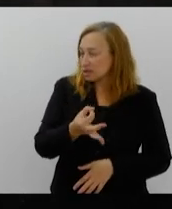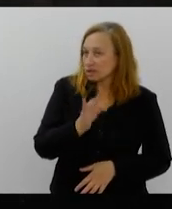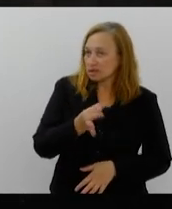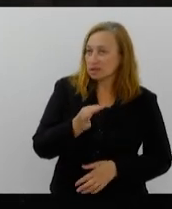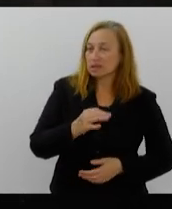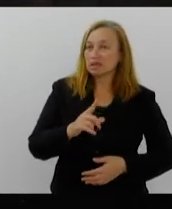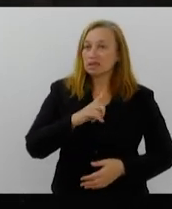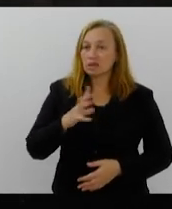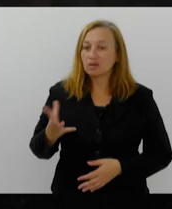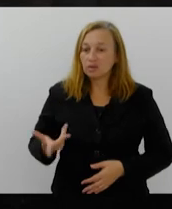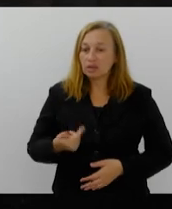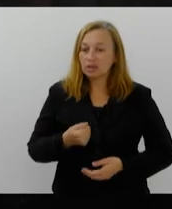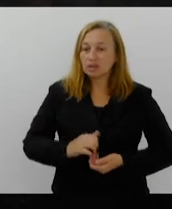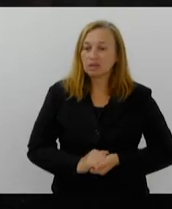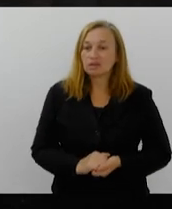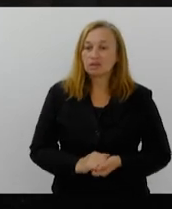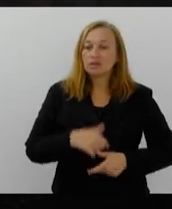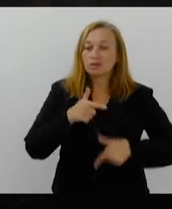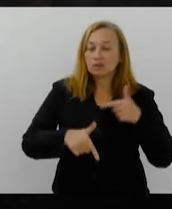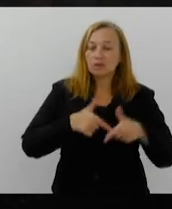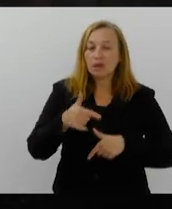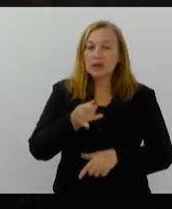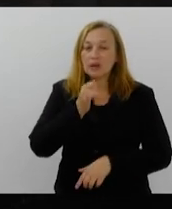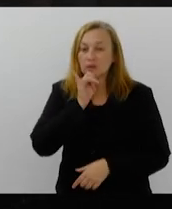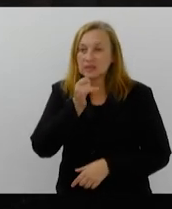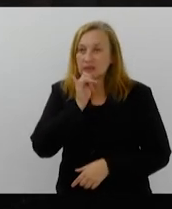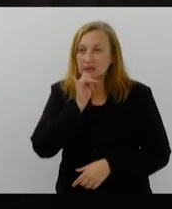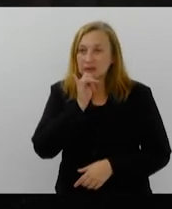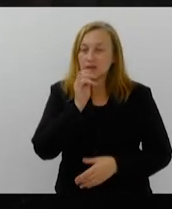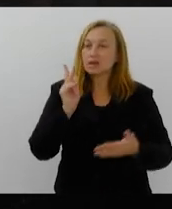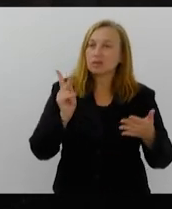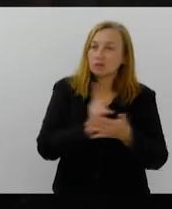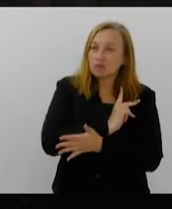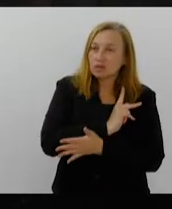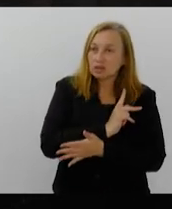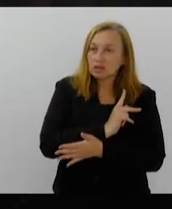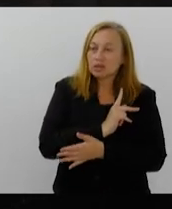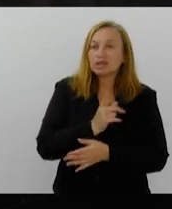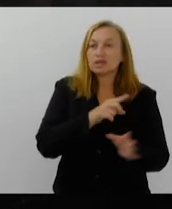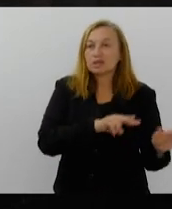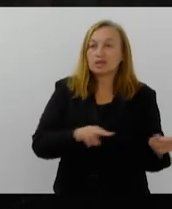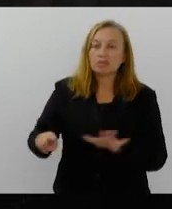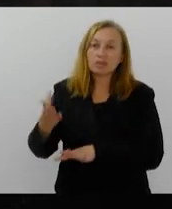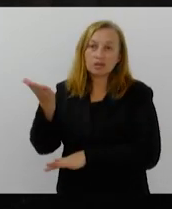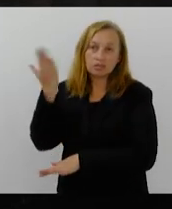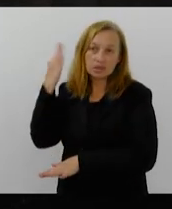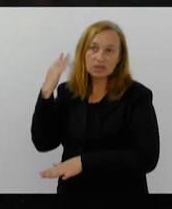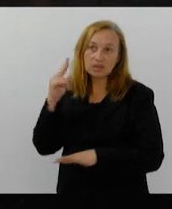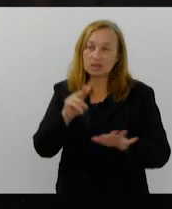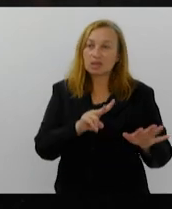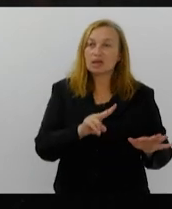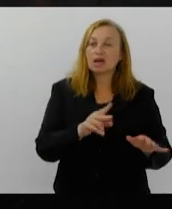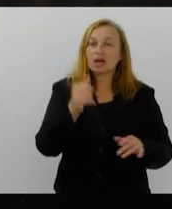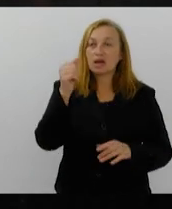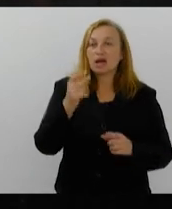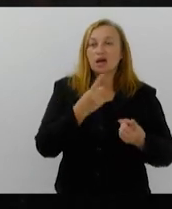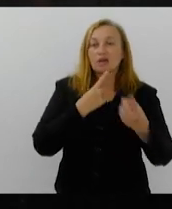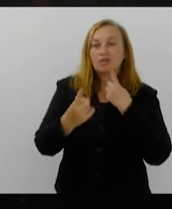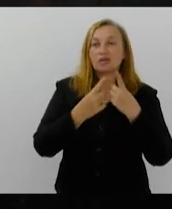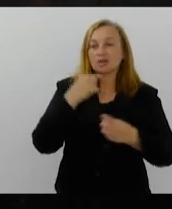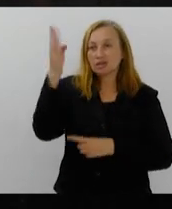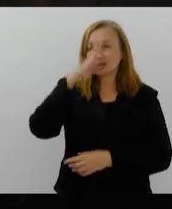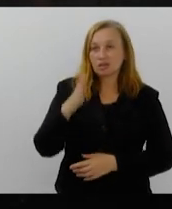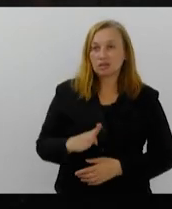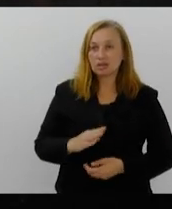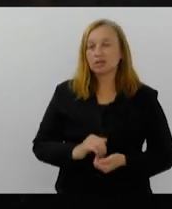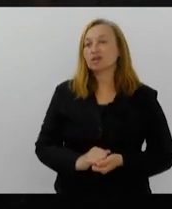trazem eficácia. A operação, por exemplo, que ocorreu na semana passada na Avenida Brasil, a medição de eficiência